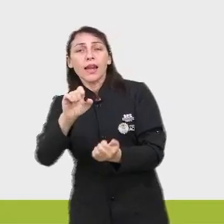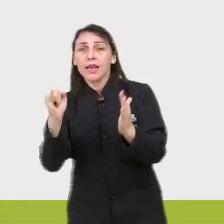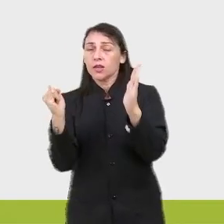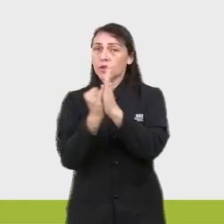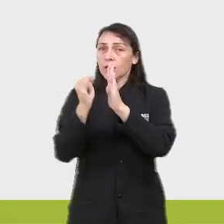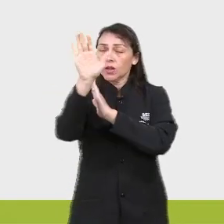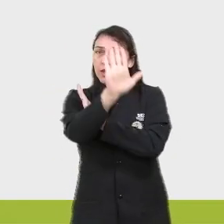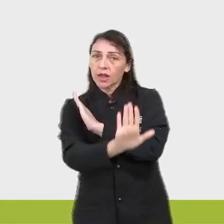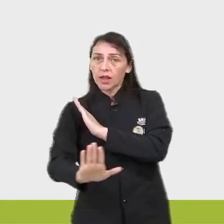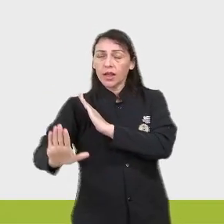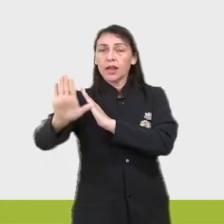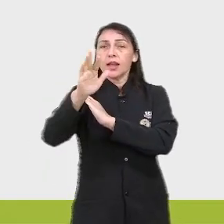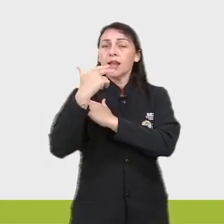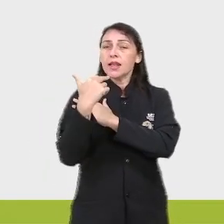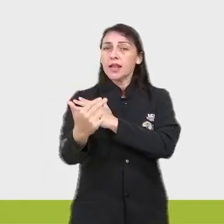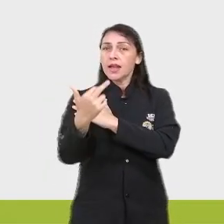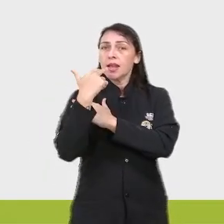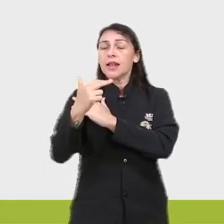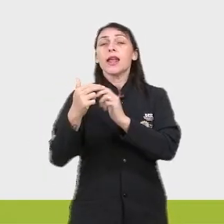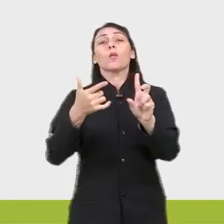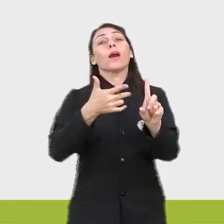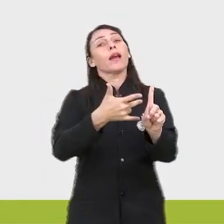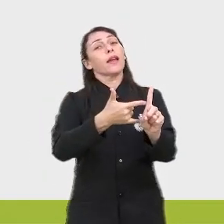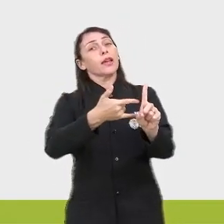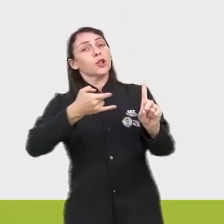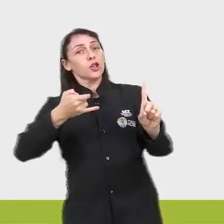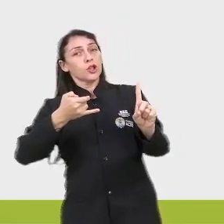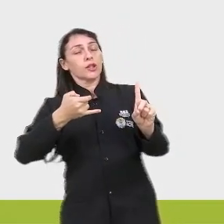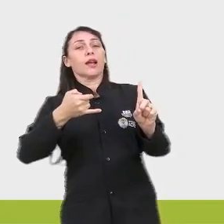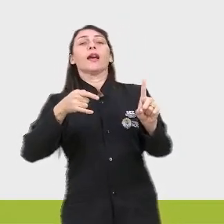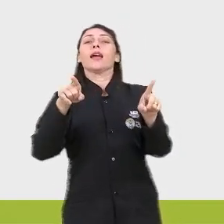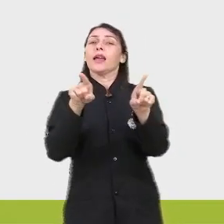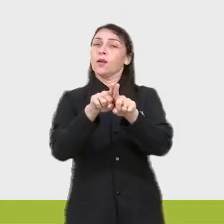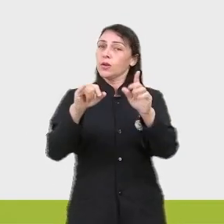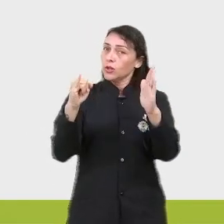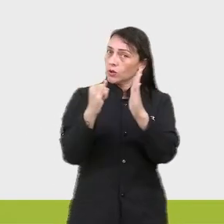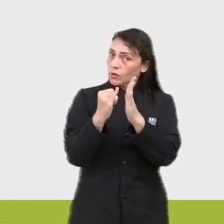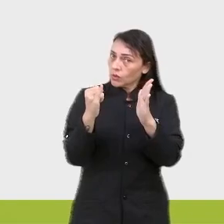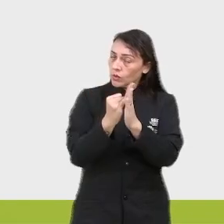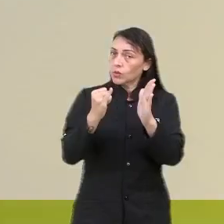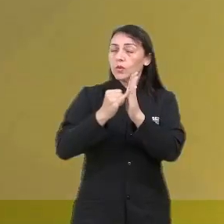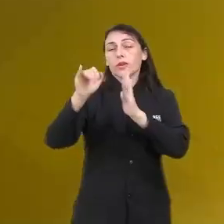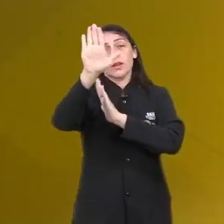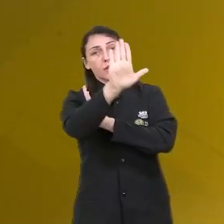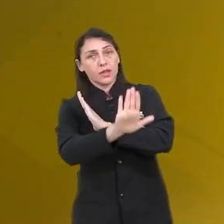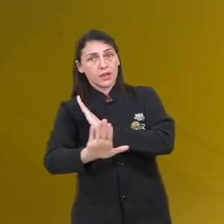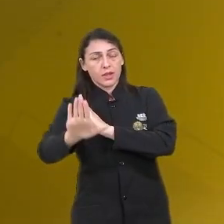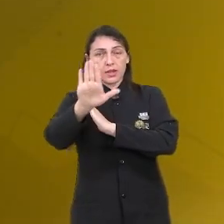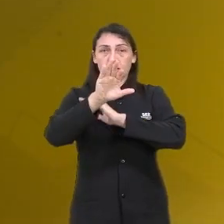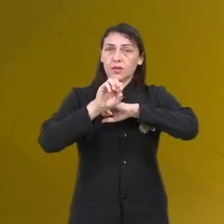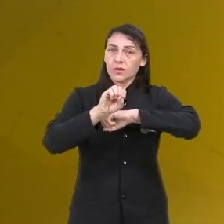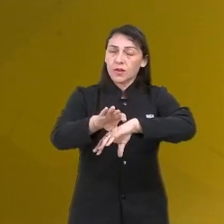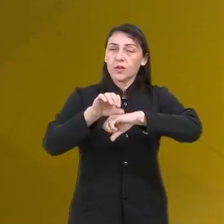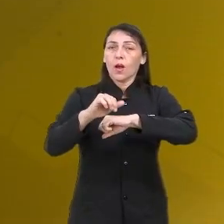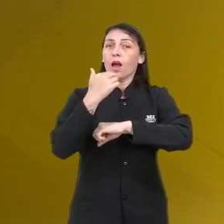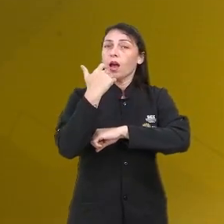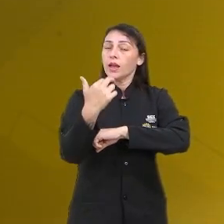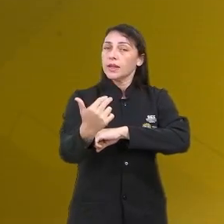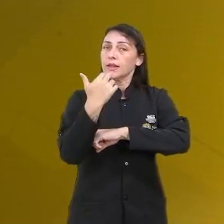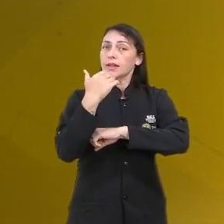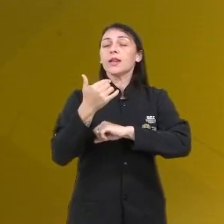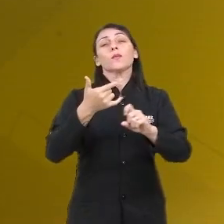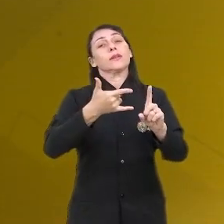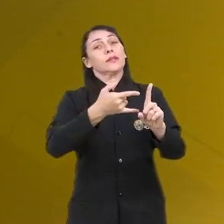Instituto Nacional de Línguas Indígenas. Ou seja, é um instituto nacional que trabalha aí com os idiomas, com as